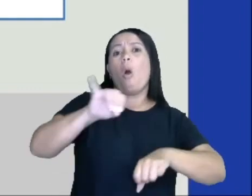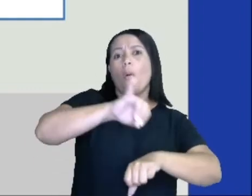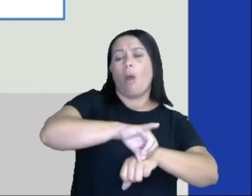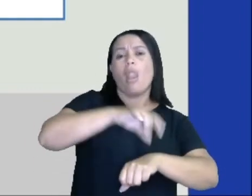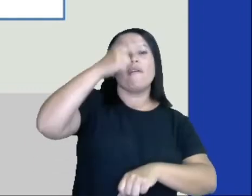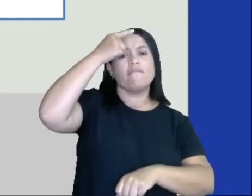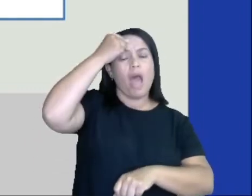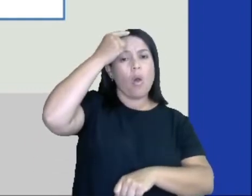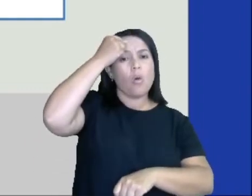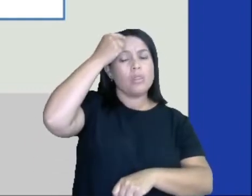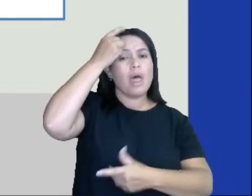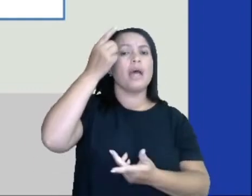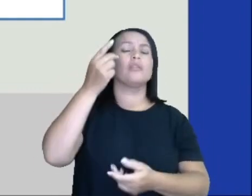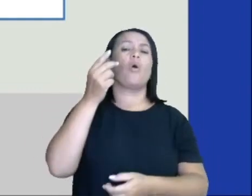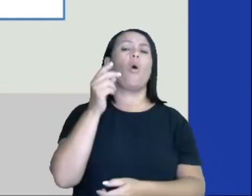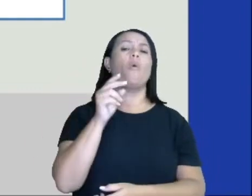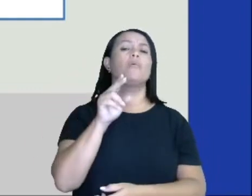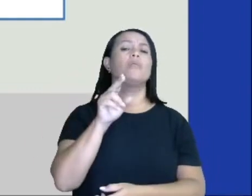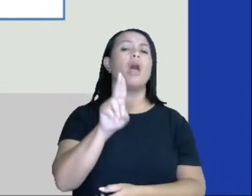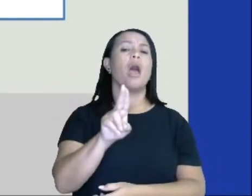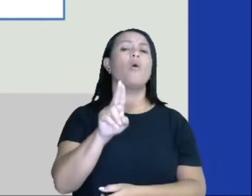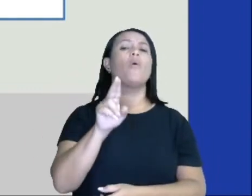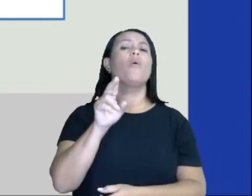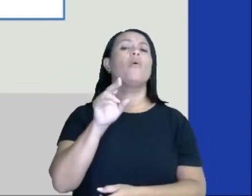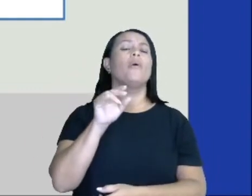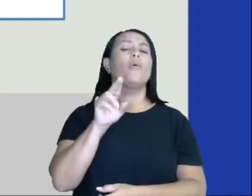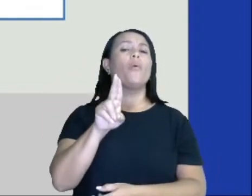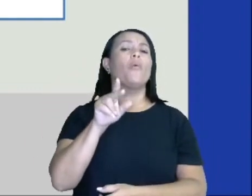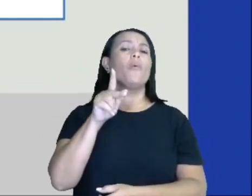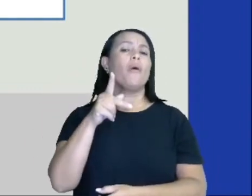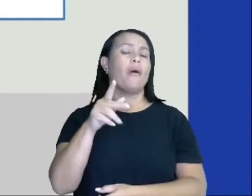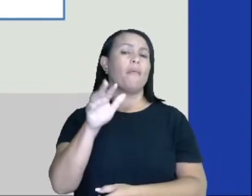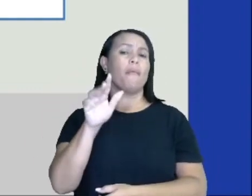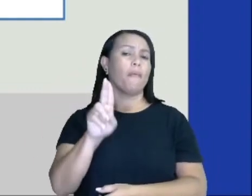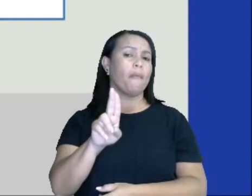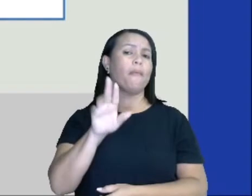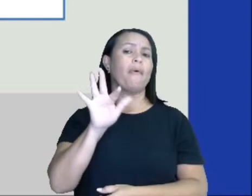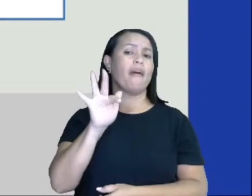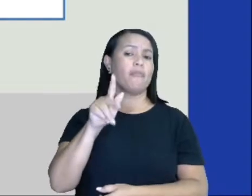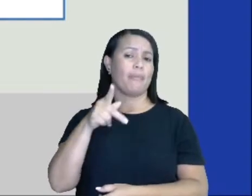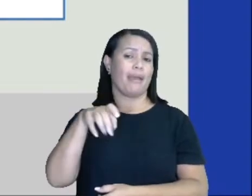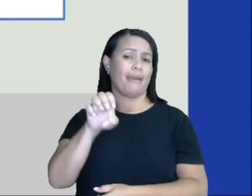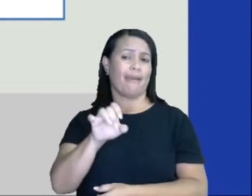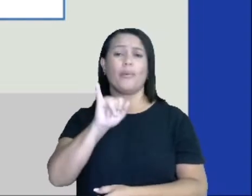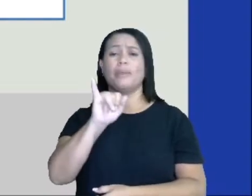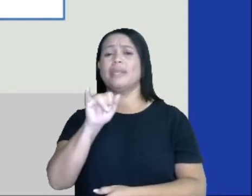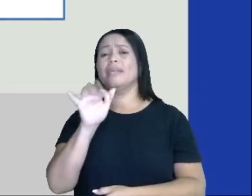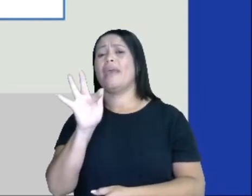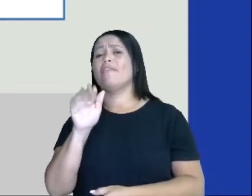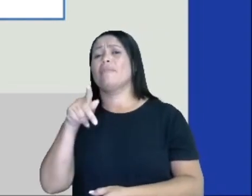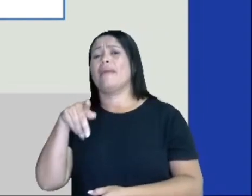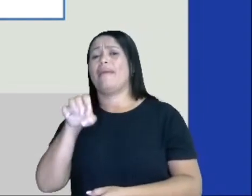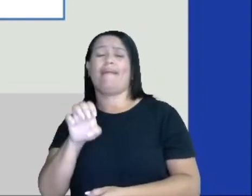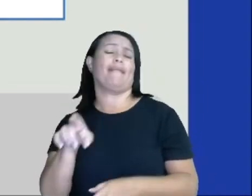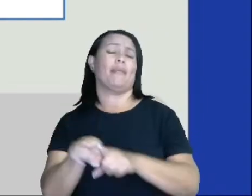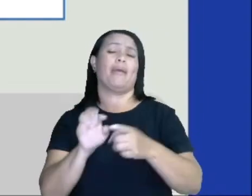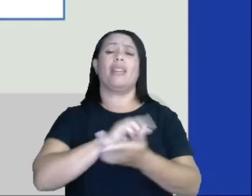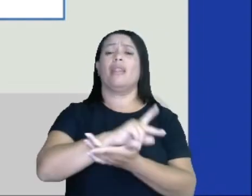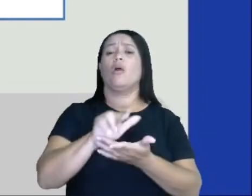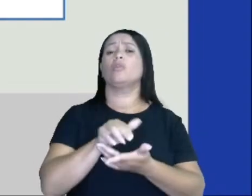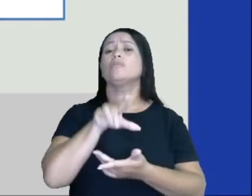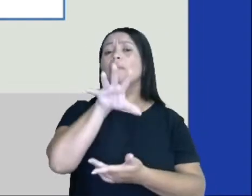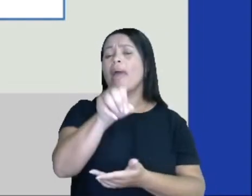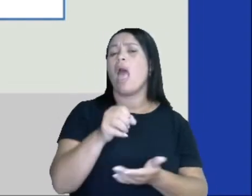como a Universidade Federal, o IFPE, entre outros. Se você tiver agora com o seu caderno e